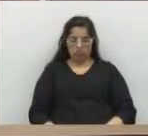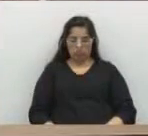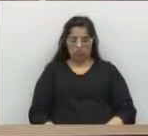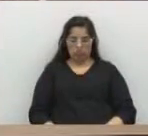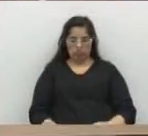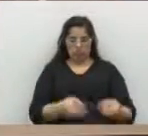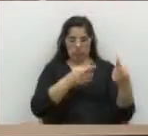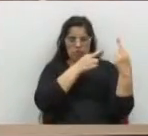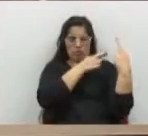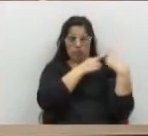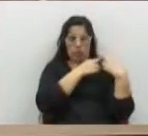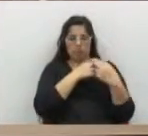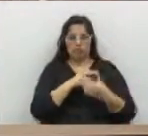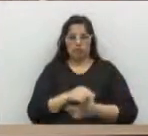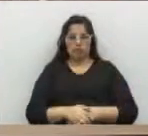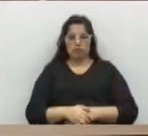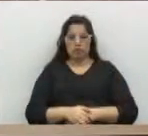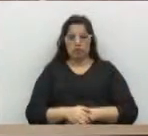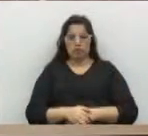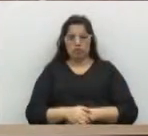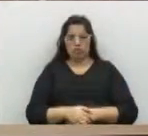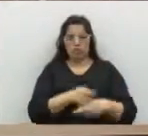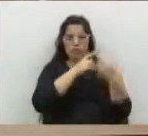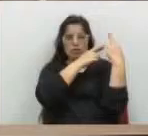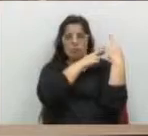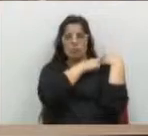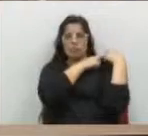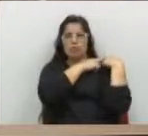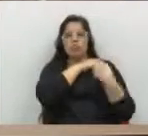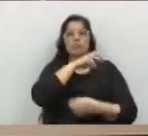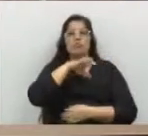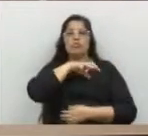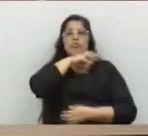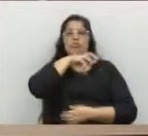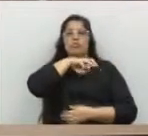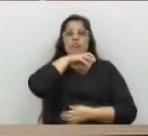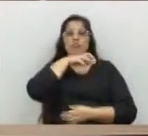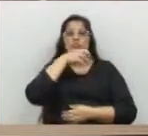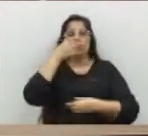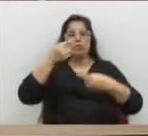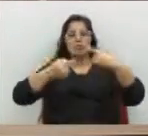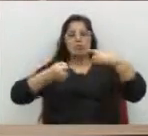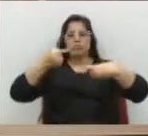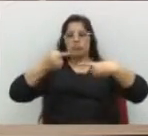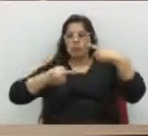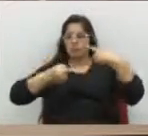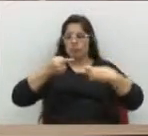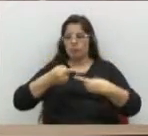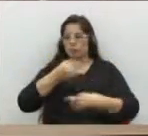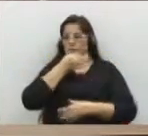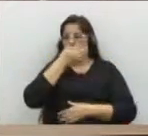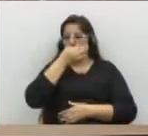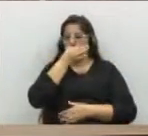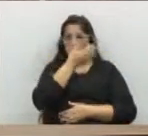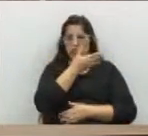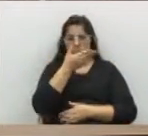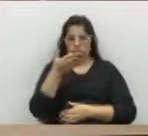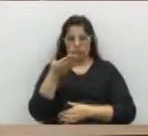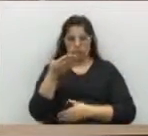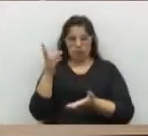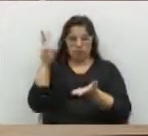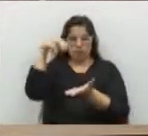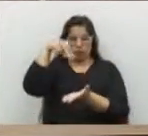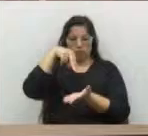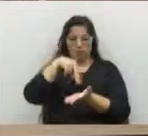Requerimento número 473 do vereador André Henrique está em discussão. Algum vereador deseja discutir? Para